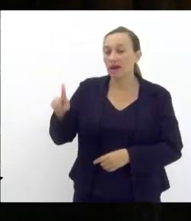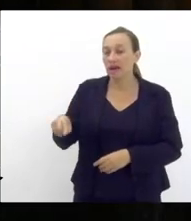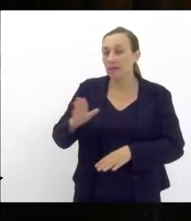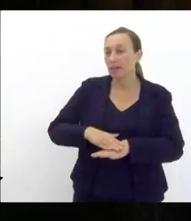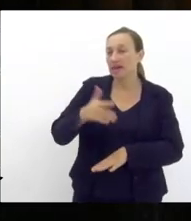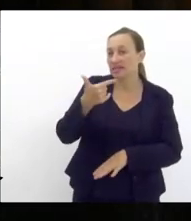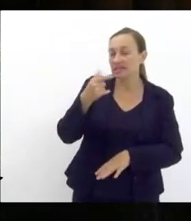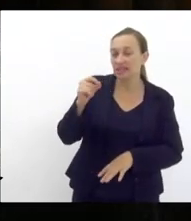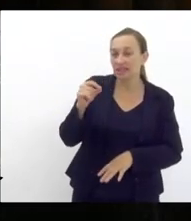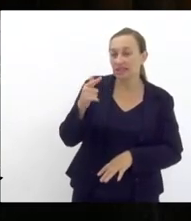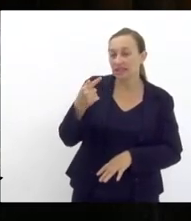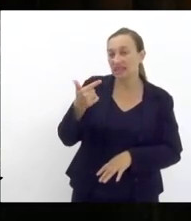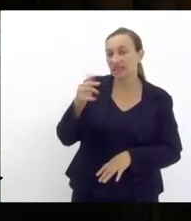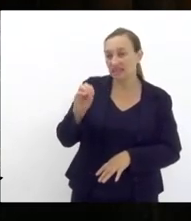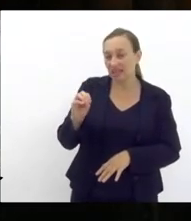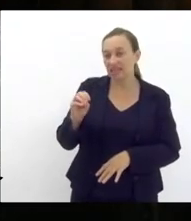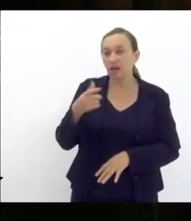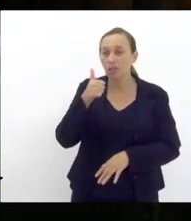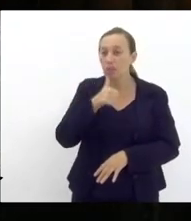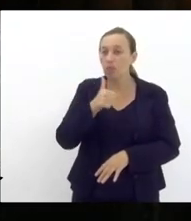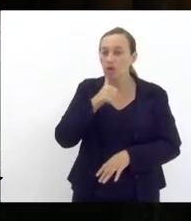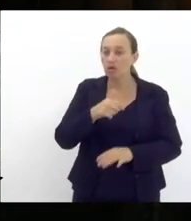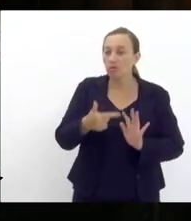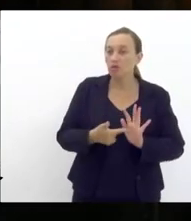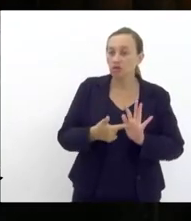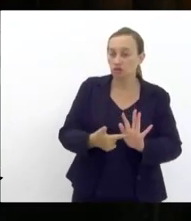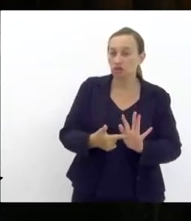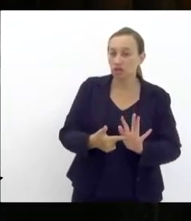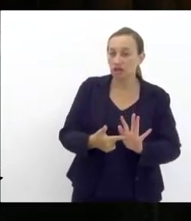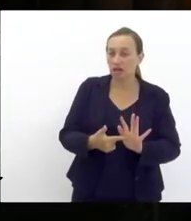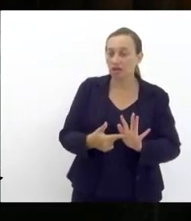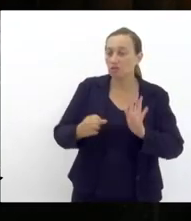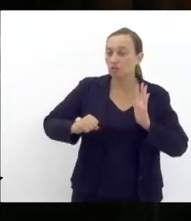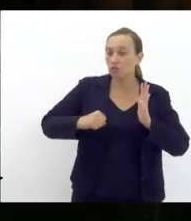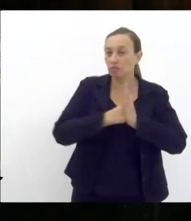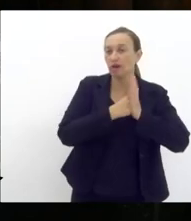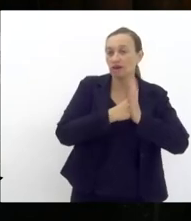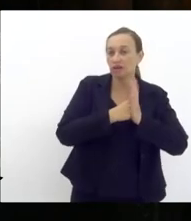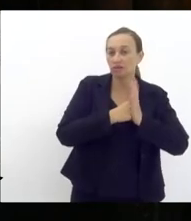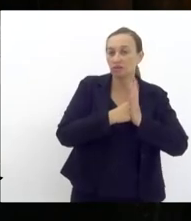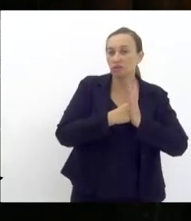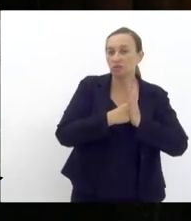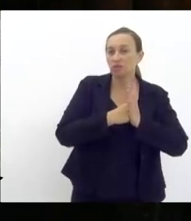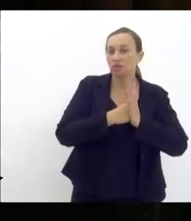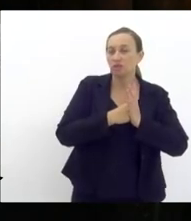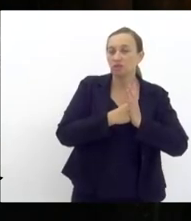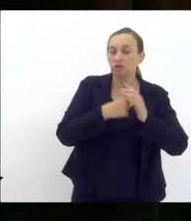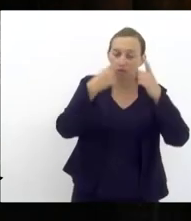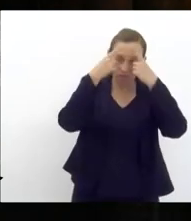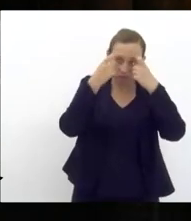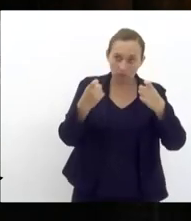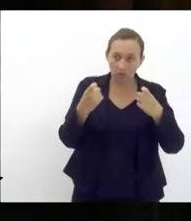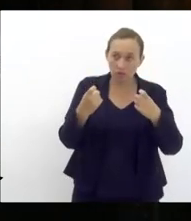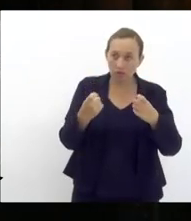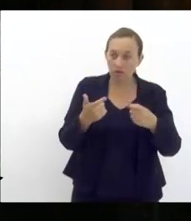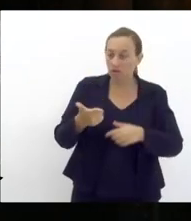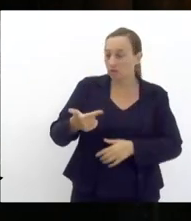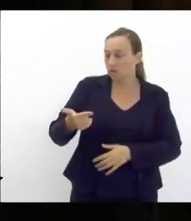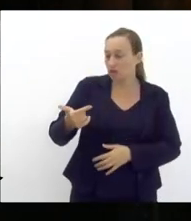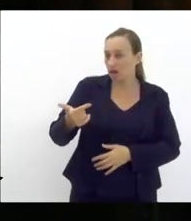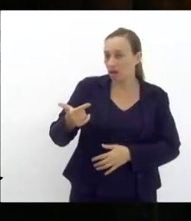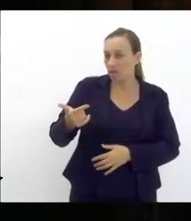quando elas apresentavam dados sobre os impactos da violência armada